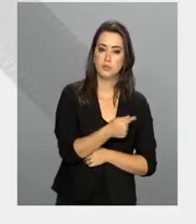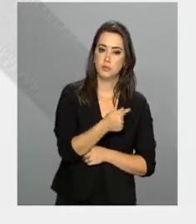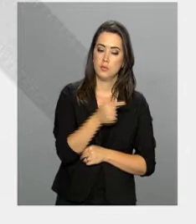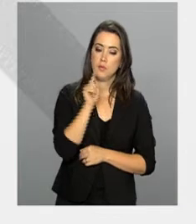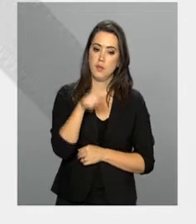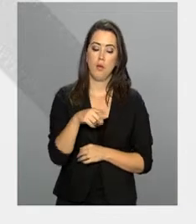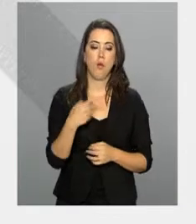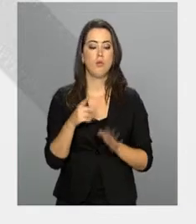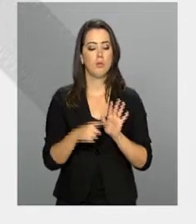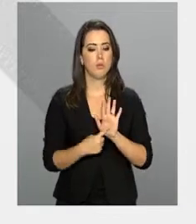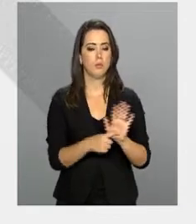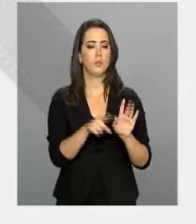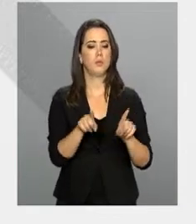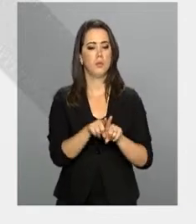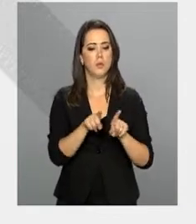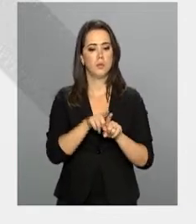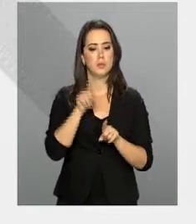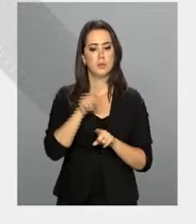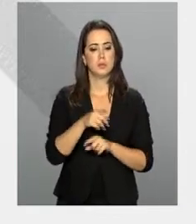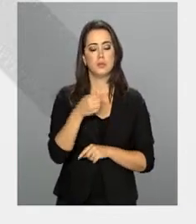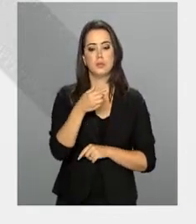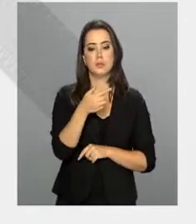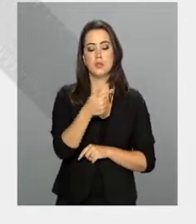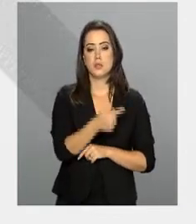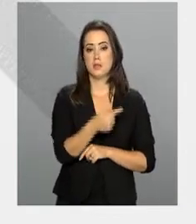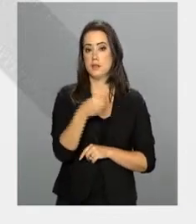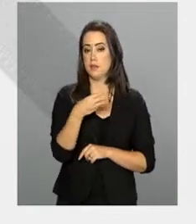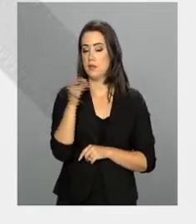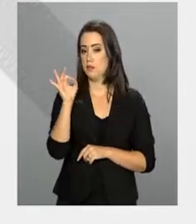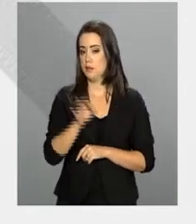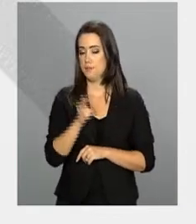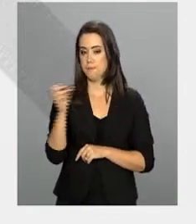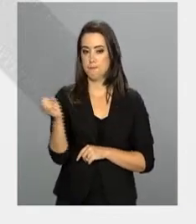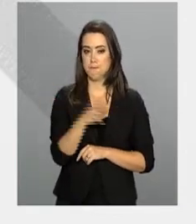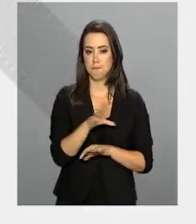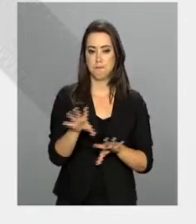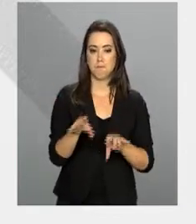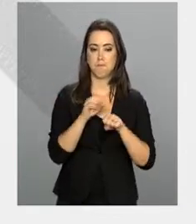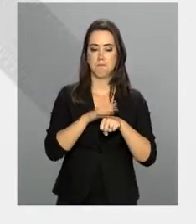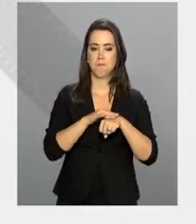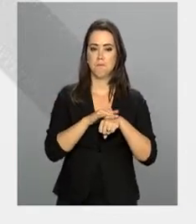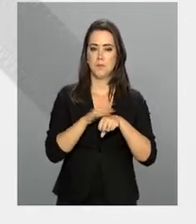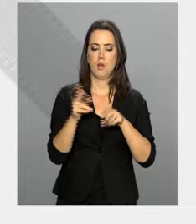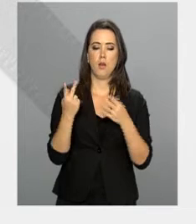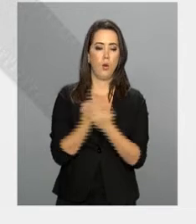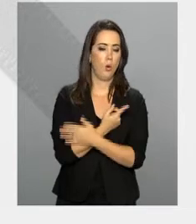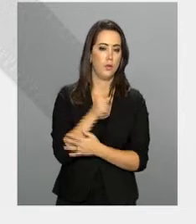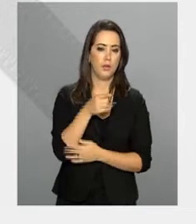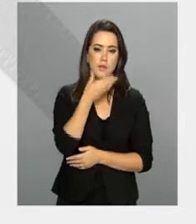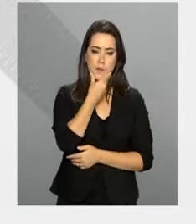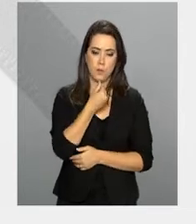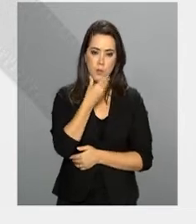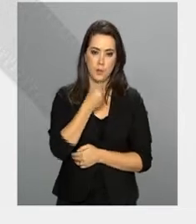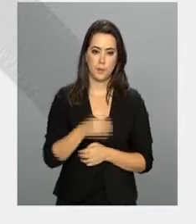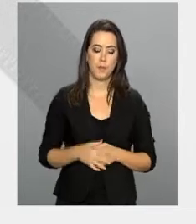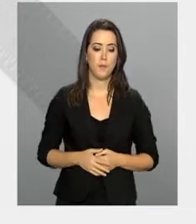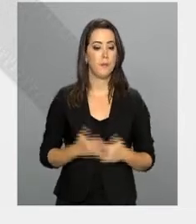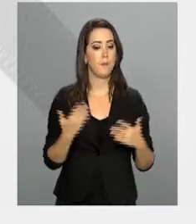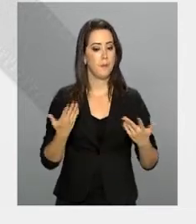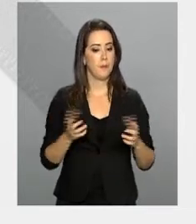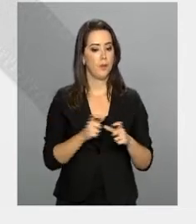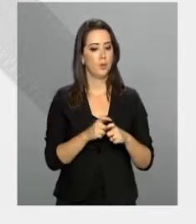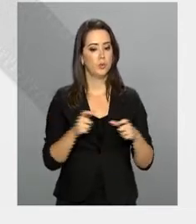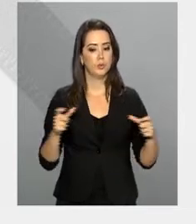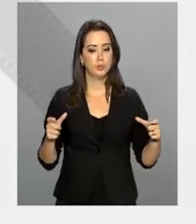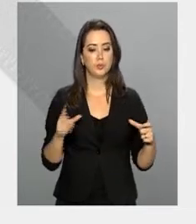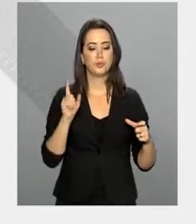dados mostram também que 73 por cento das novas infecções ocorrem entre homens sendo a grande